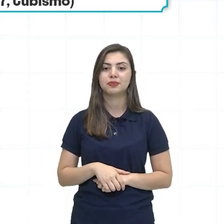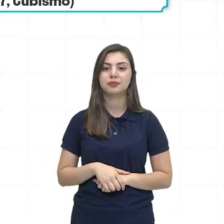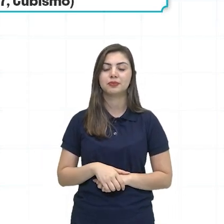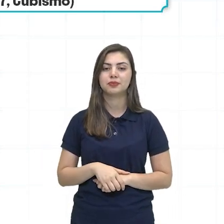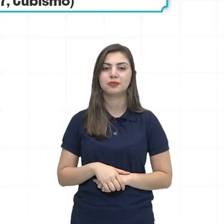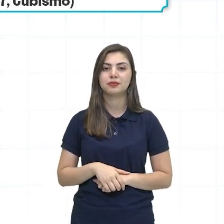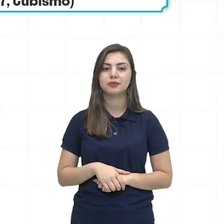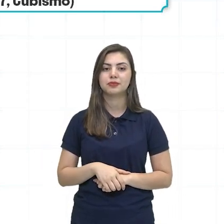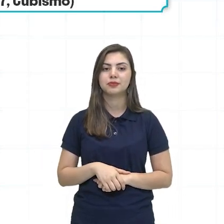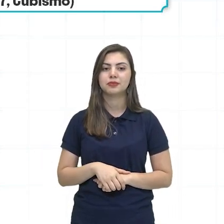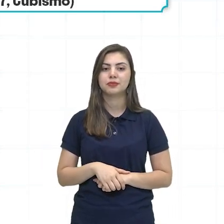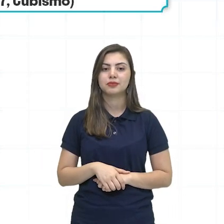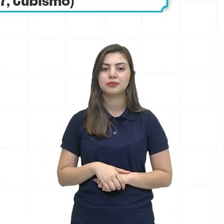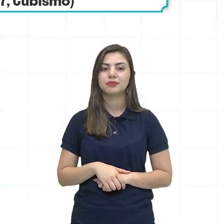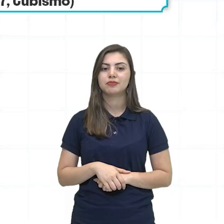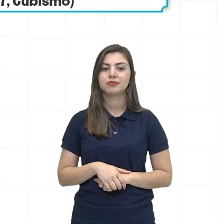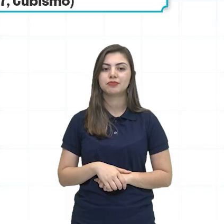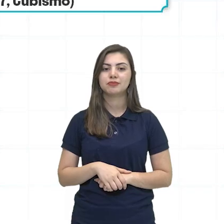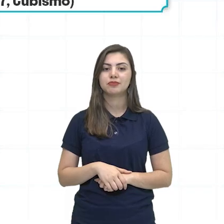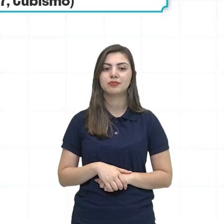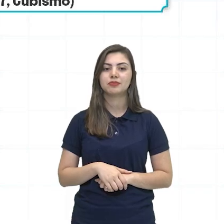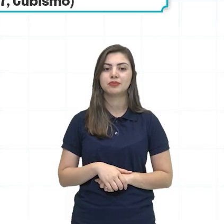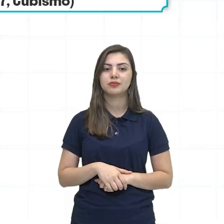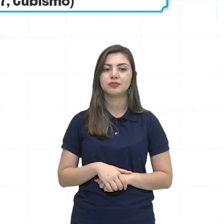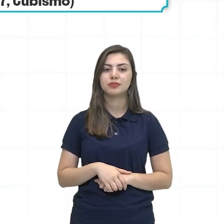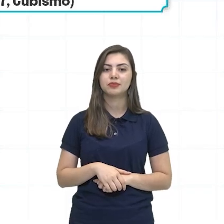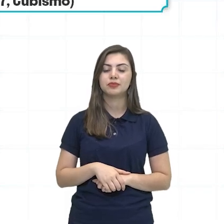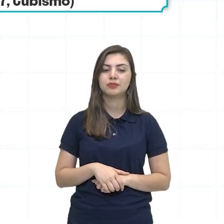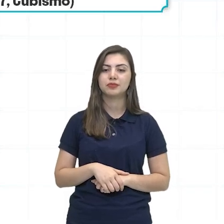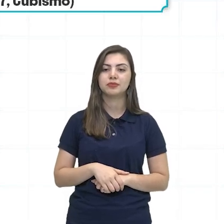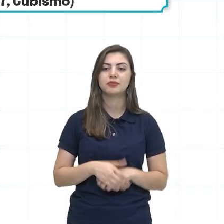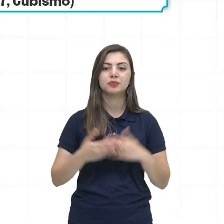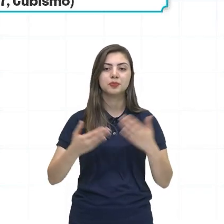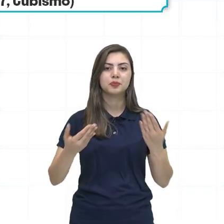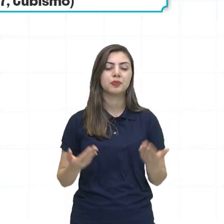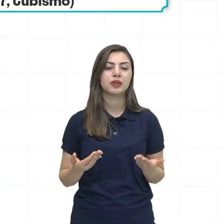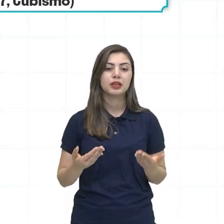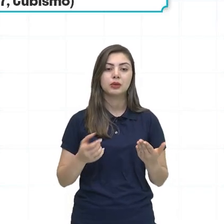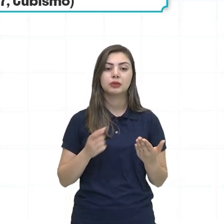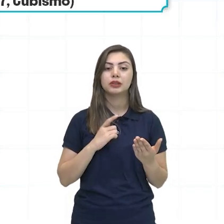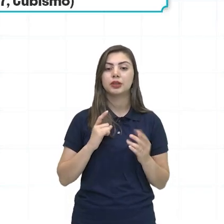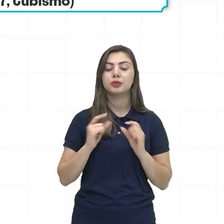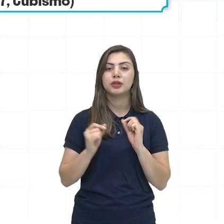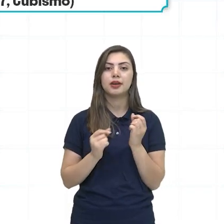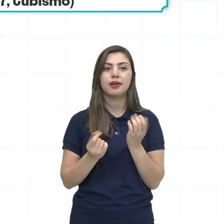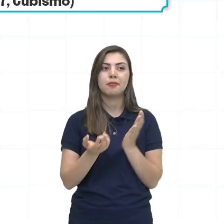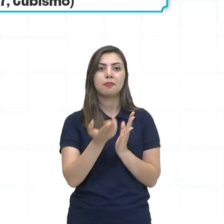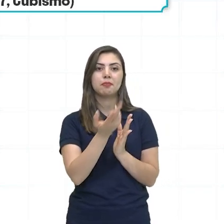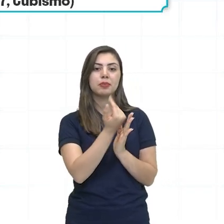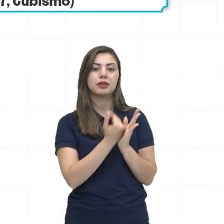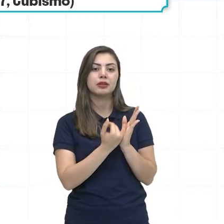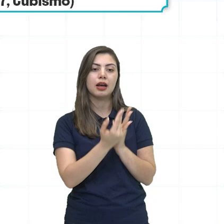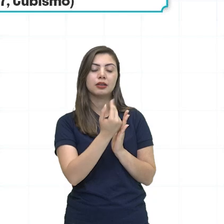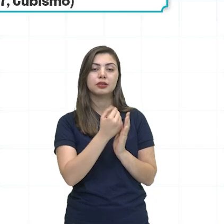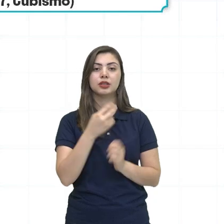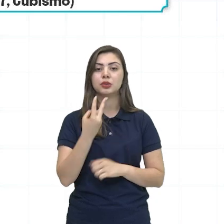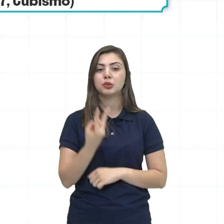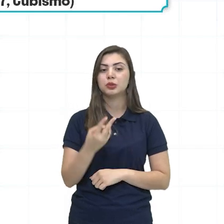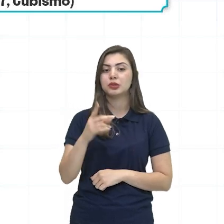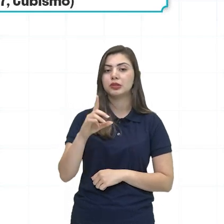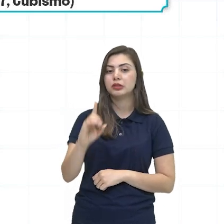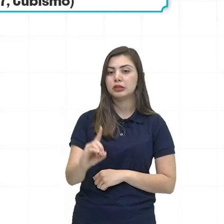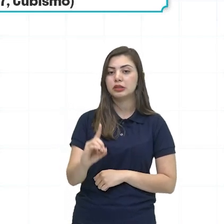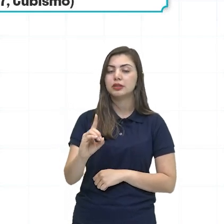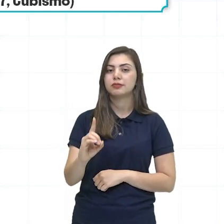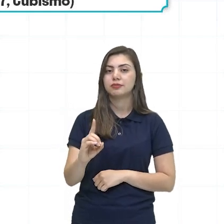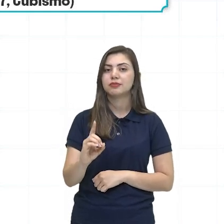A pintura ela não podia se desvincular da natureza, ela transformava. E vamos ver algumas principais características